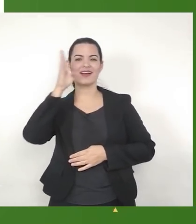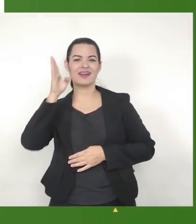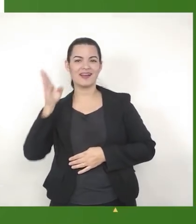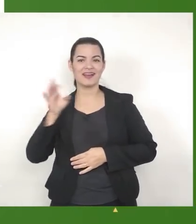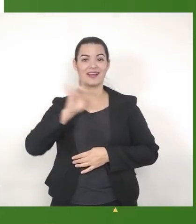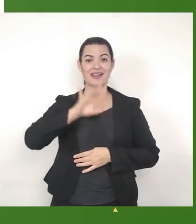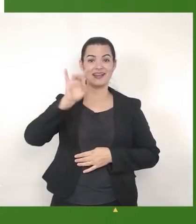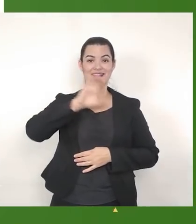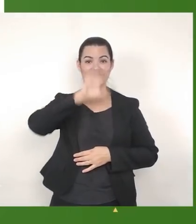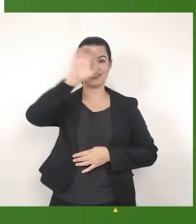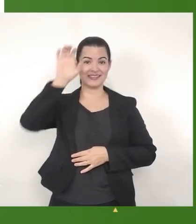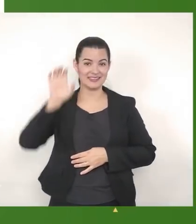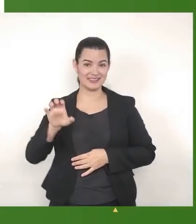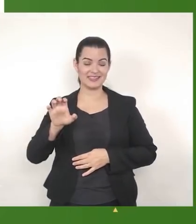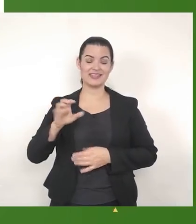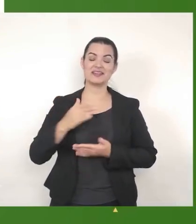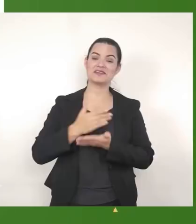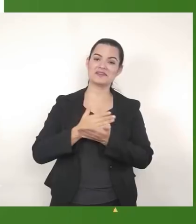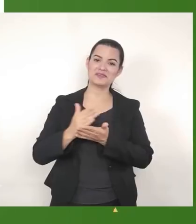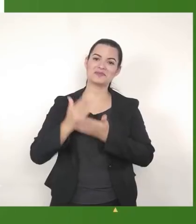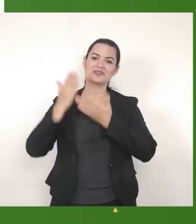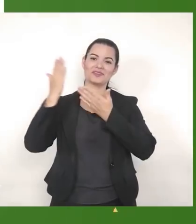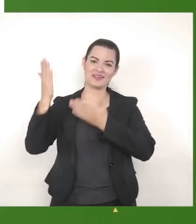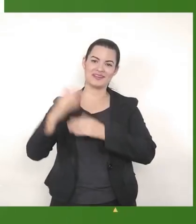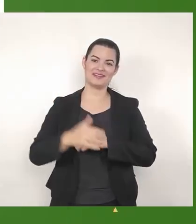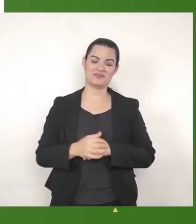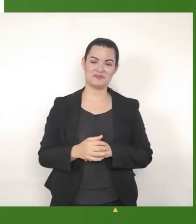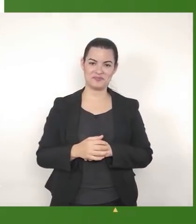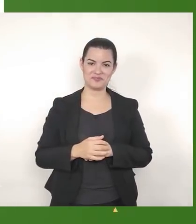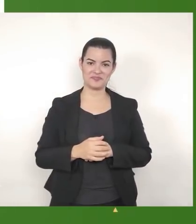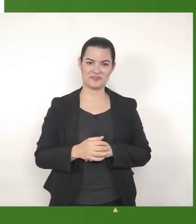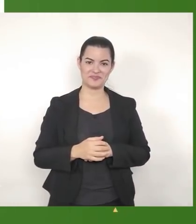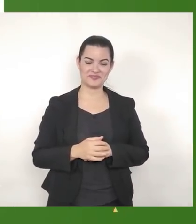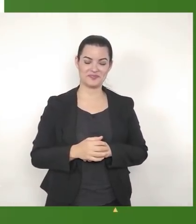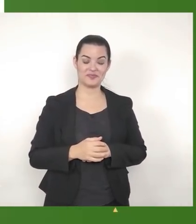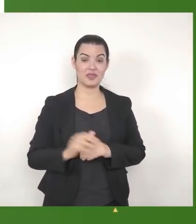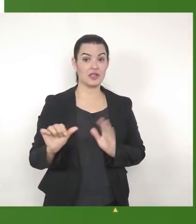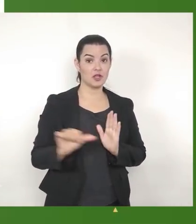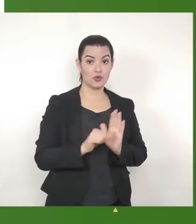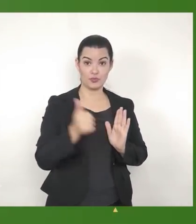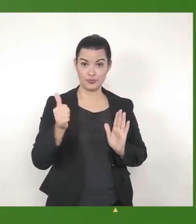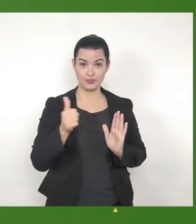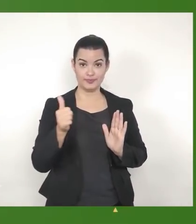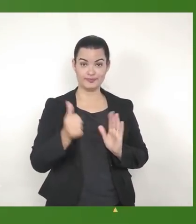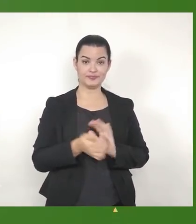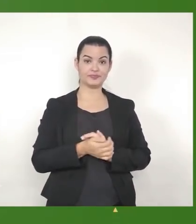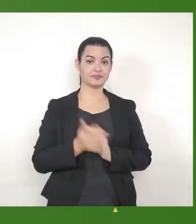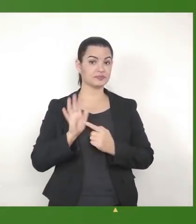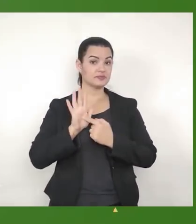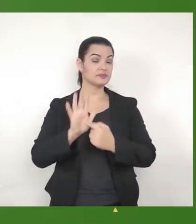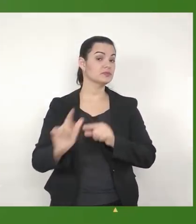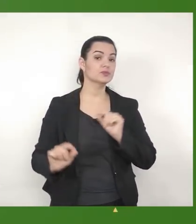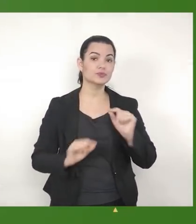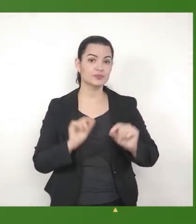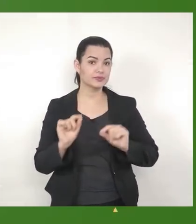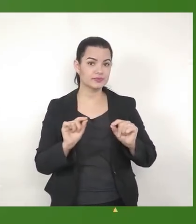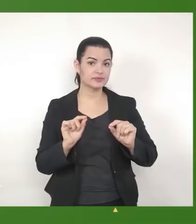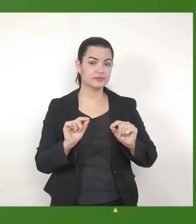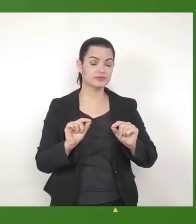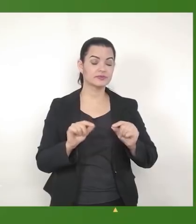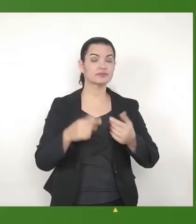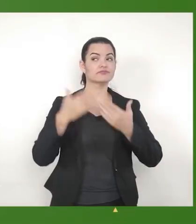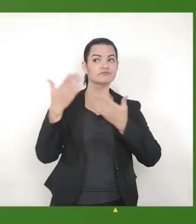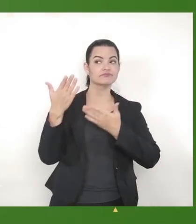Brasil, tivesse iniciado aí com essa região, bom? Então a primeira coisa que eu quero mostrar para